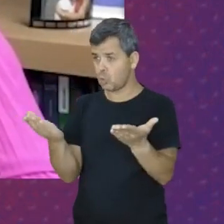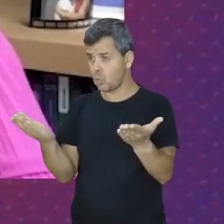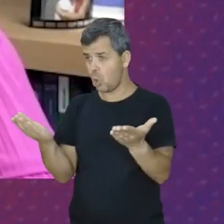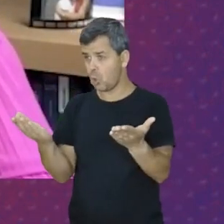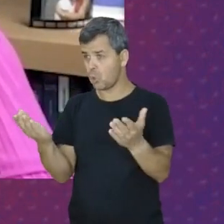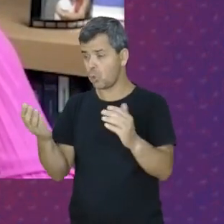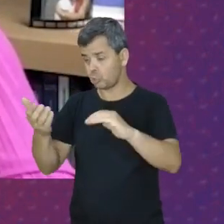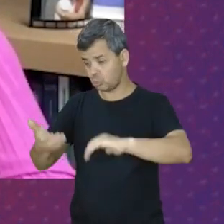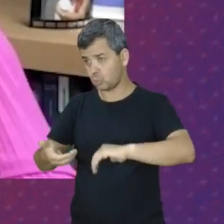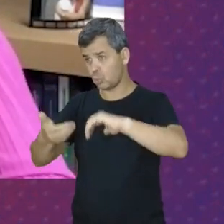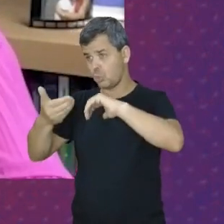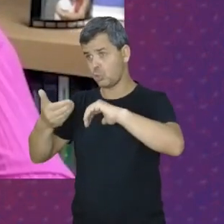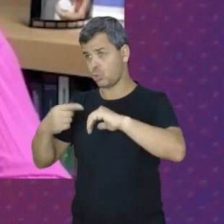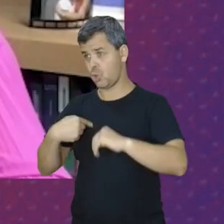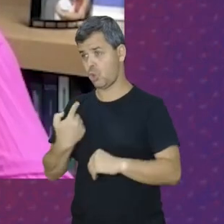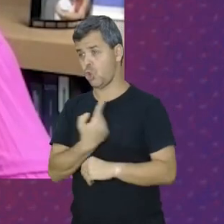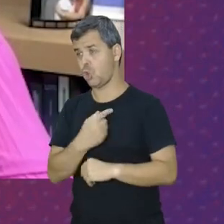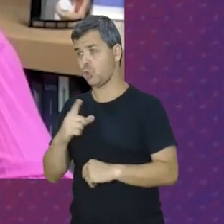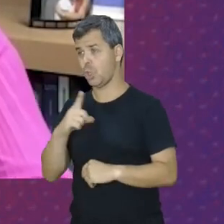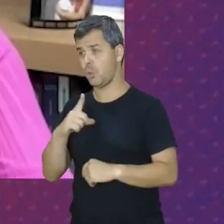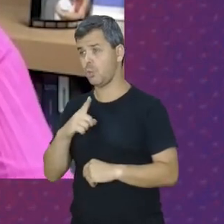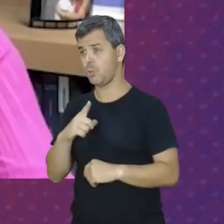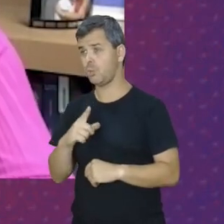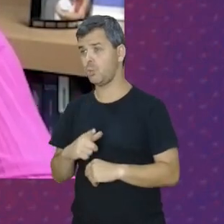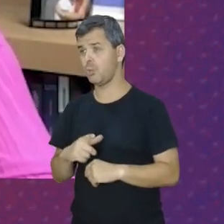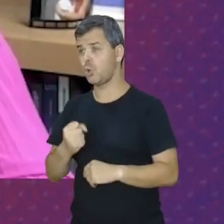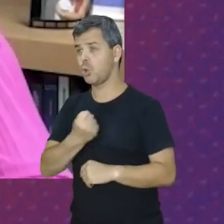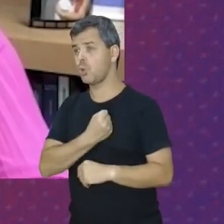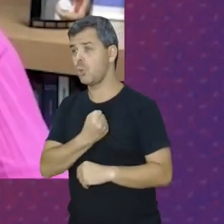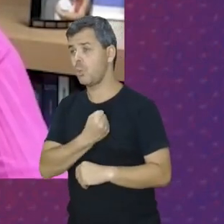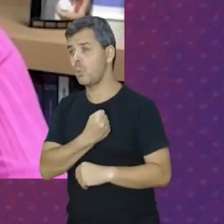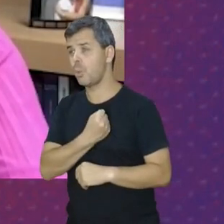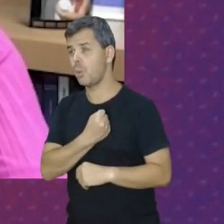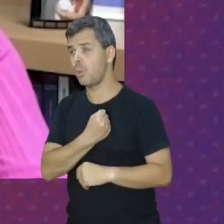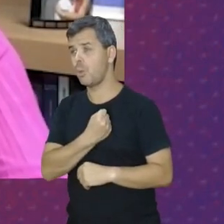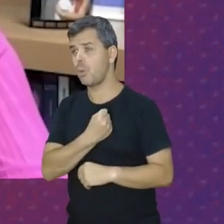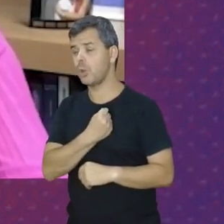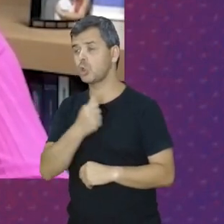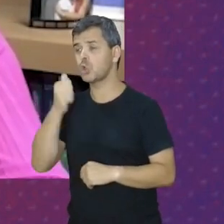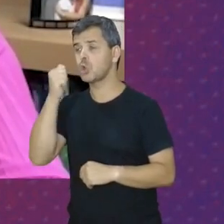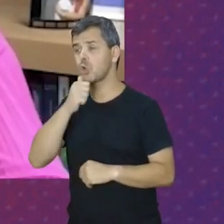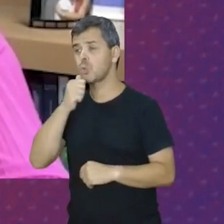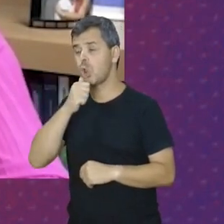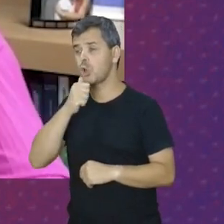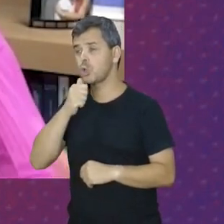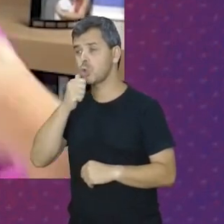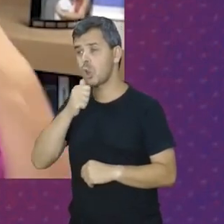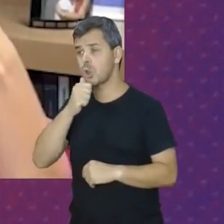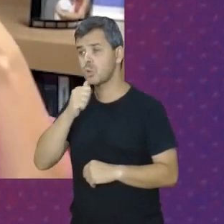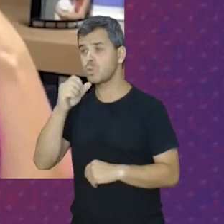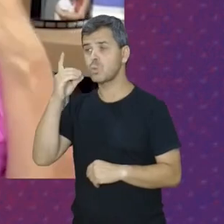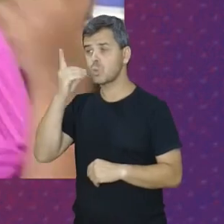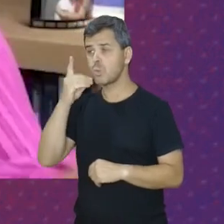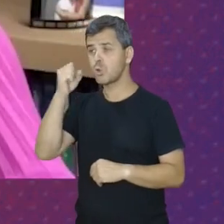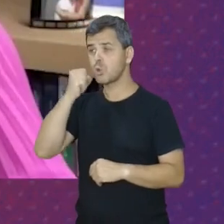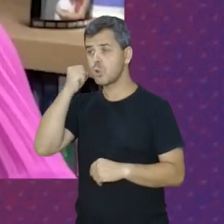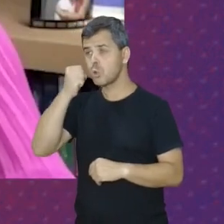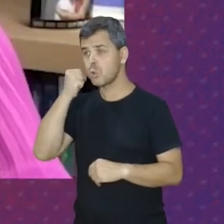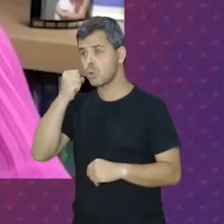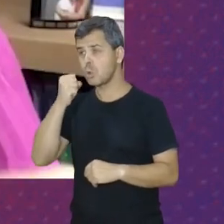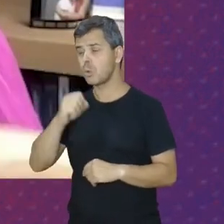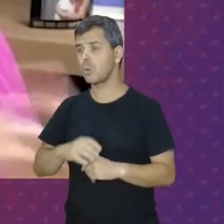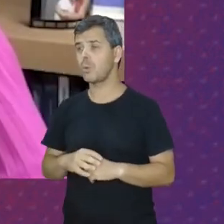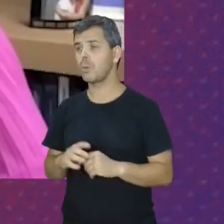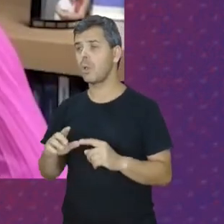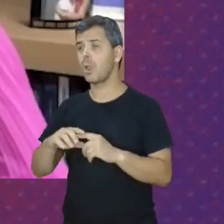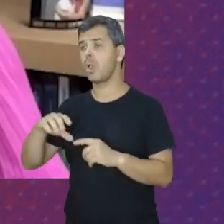atual Congresso, nós contamos com um número de mulheres parlamentares, o maior número,